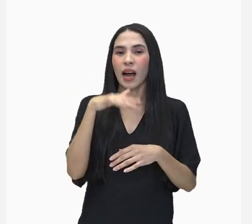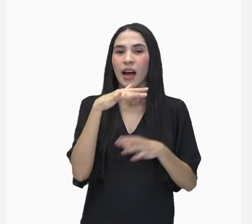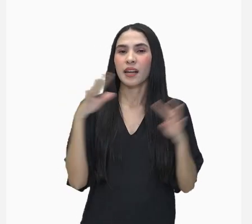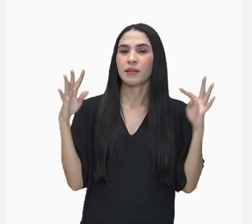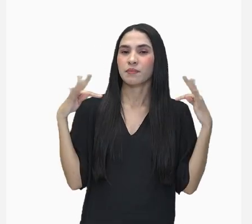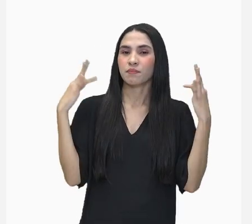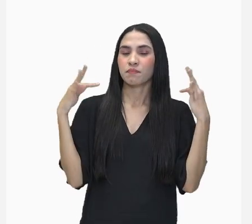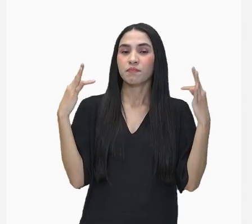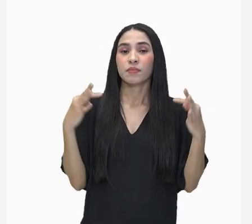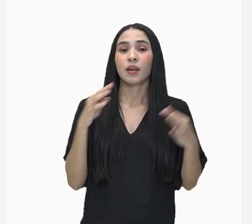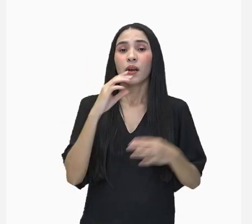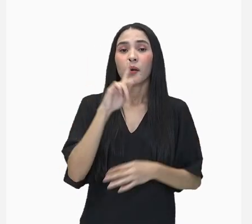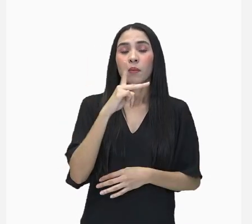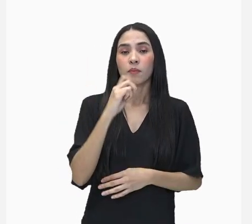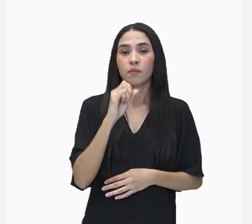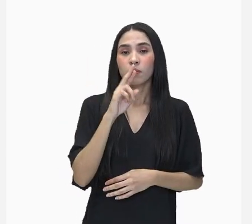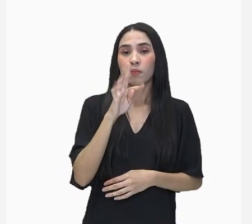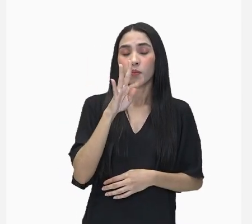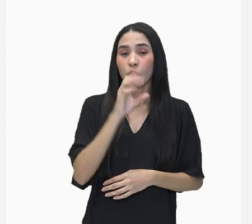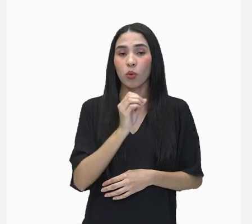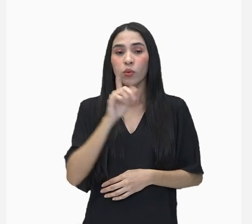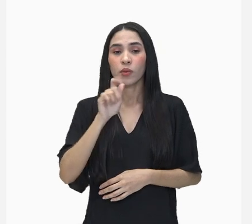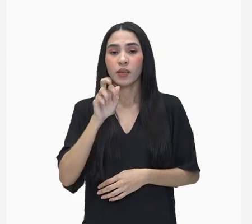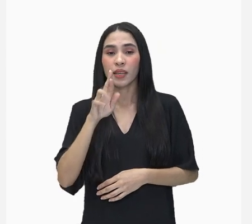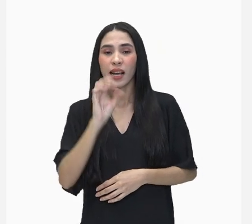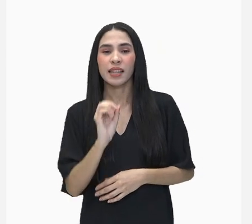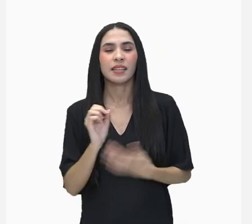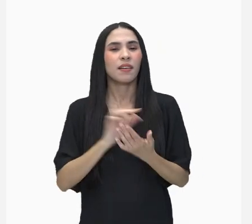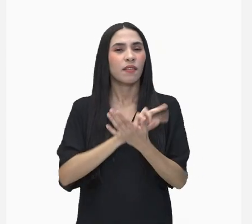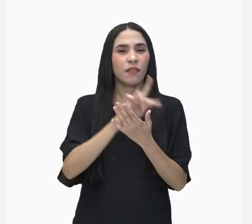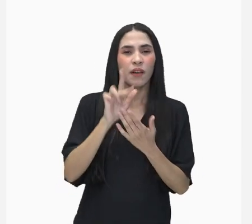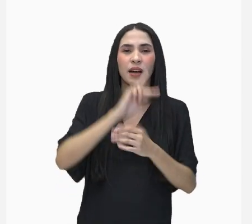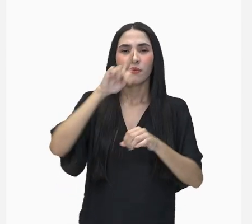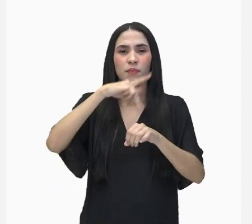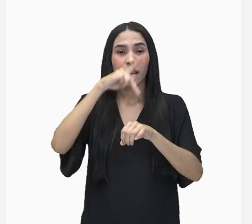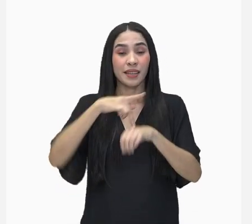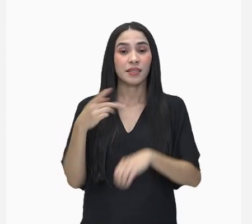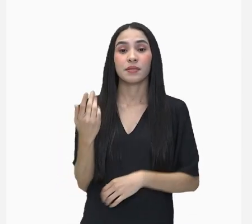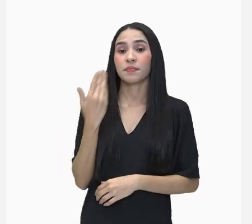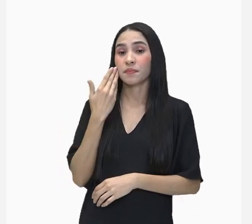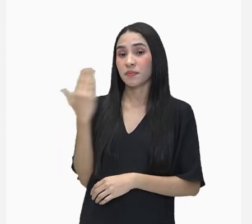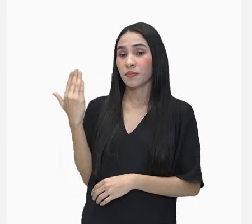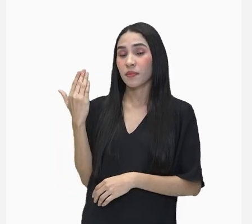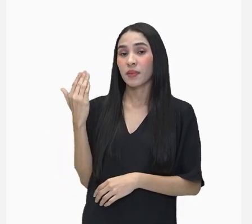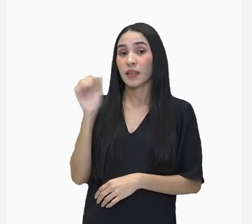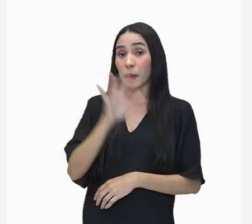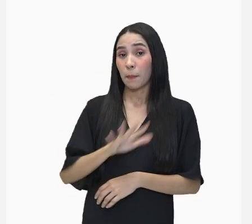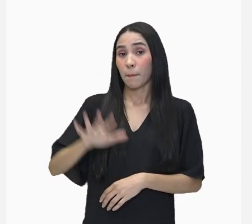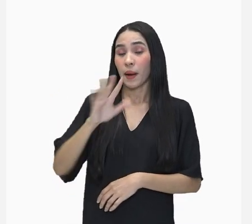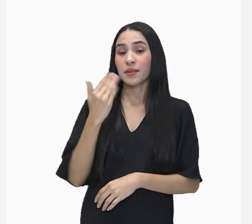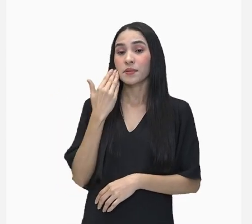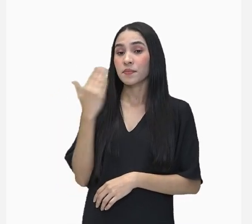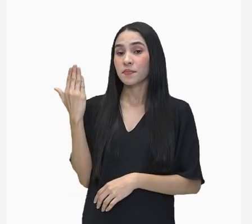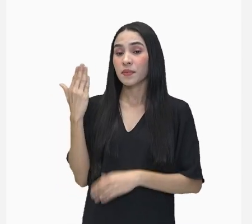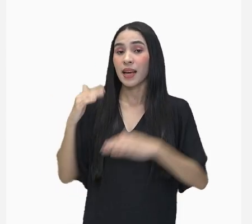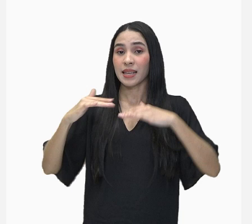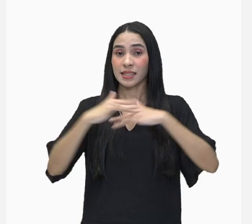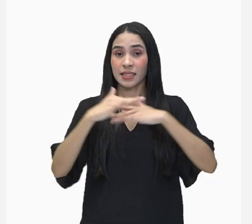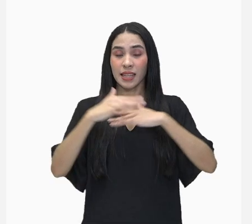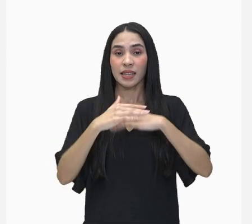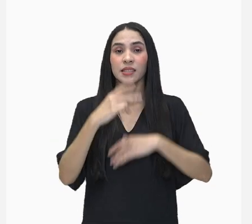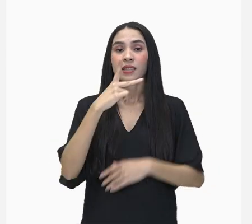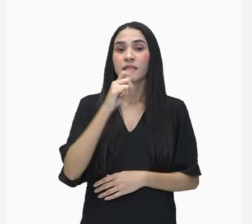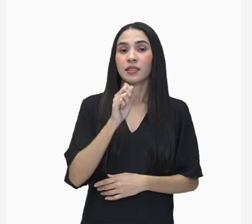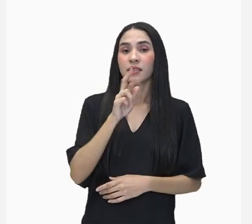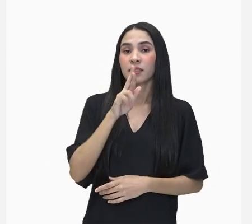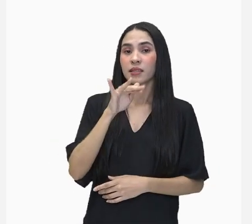Galinhas, Cancún, Las Vegas, Bariloche. E aí na nossa imagem temos a cidade de Paris